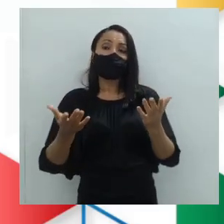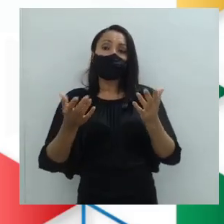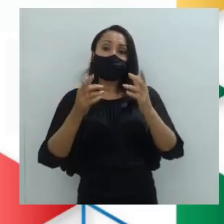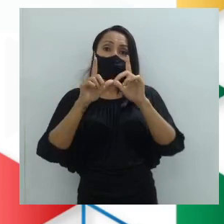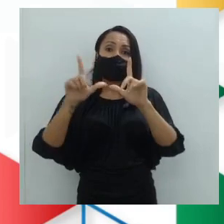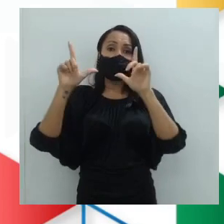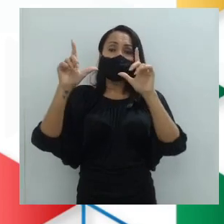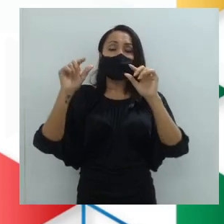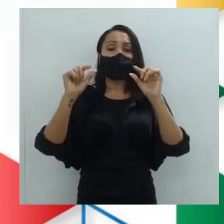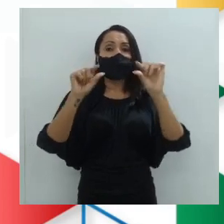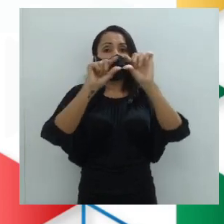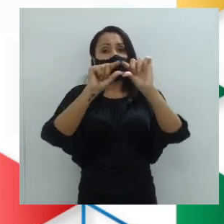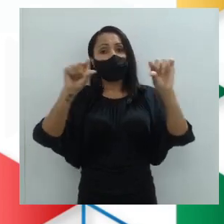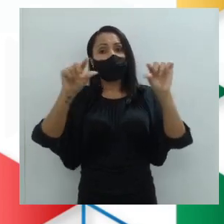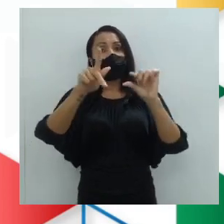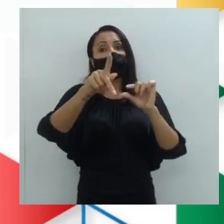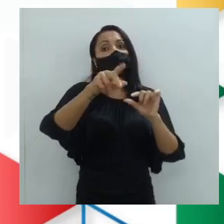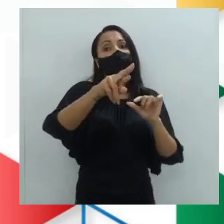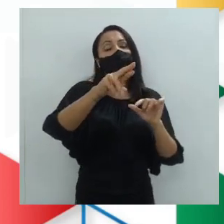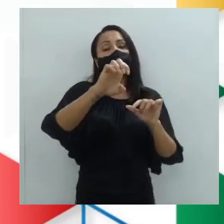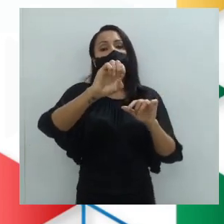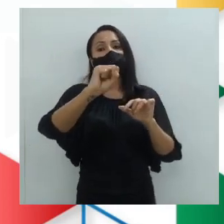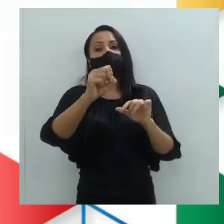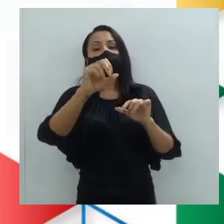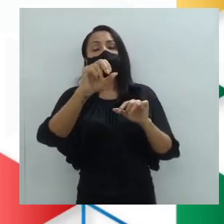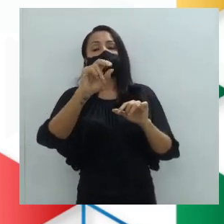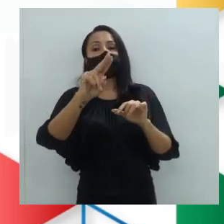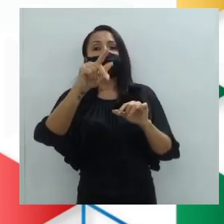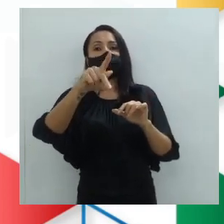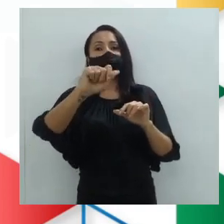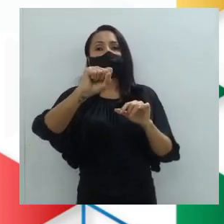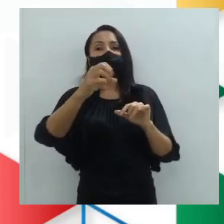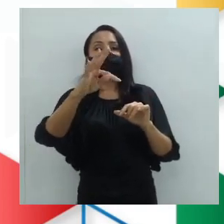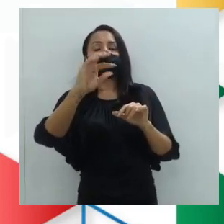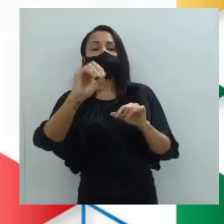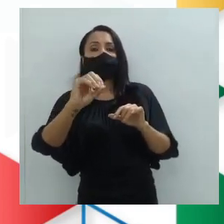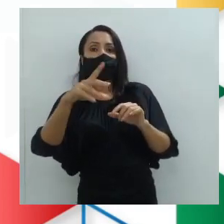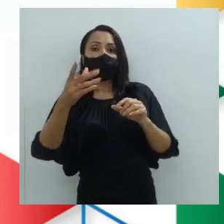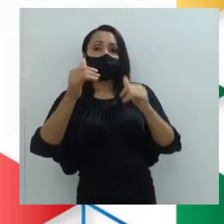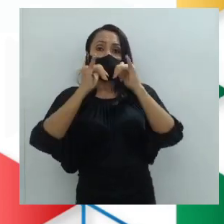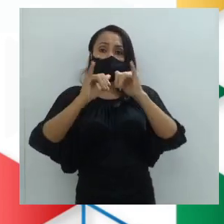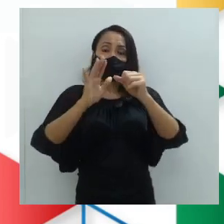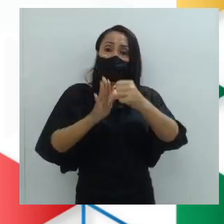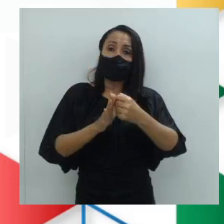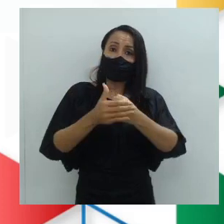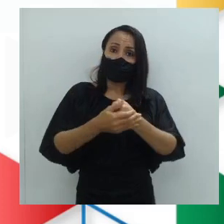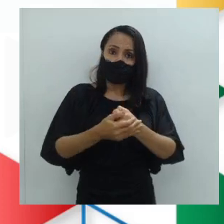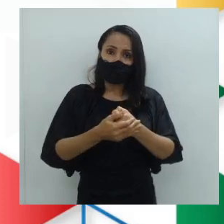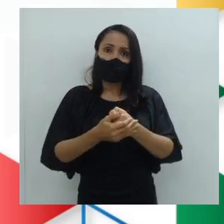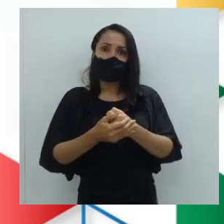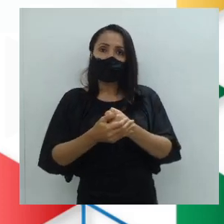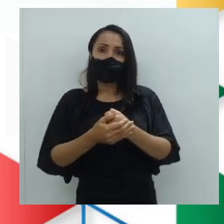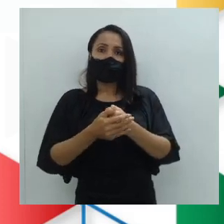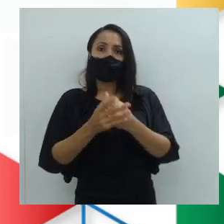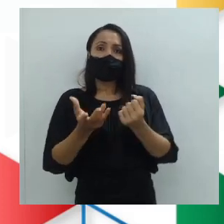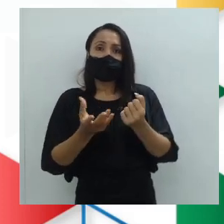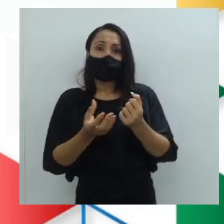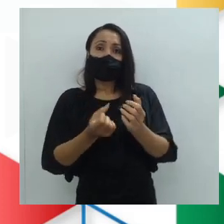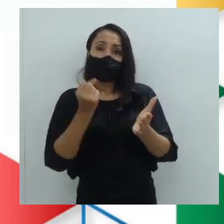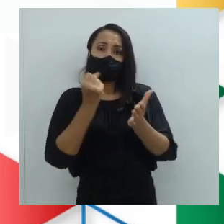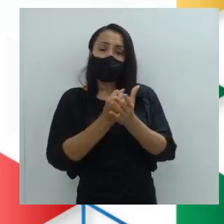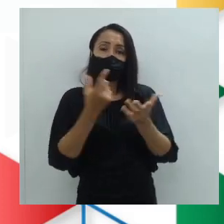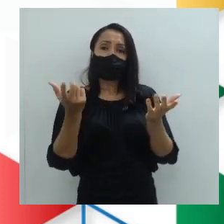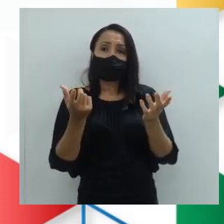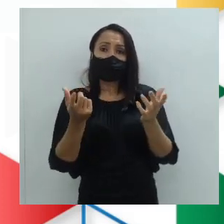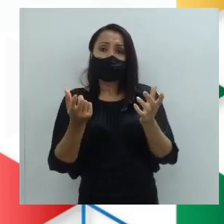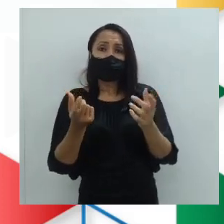O nome pressupostos são informações implícitas que são marcadas lexicalmente. O que